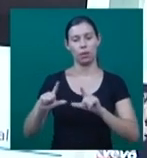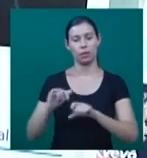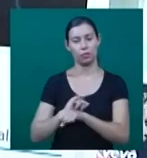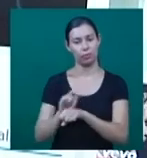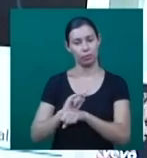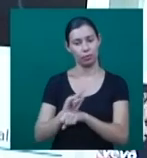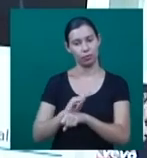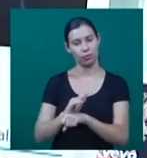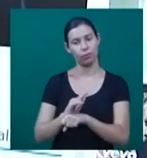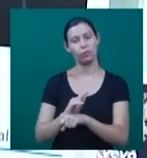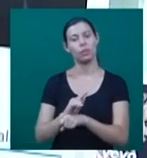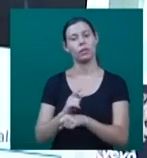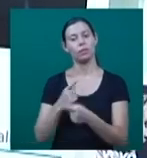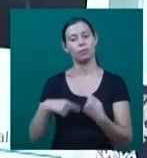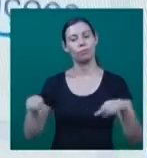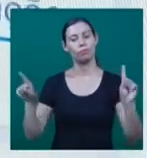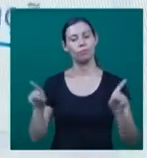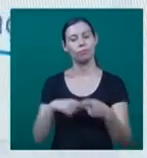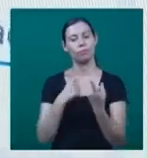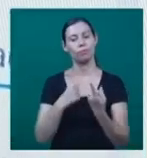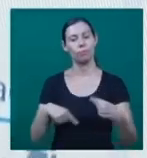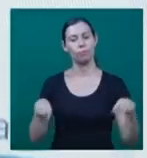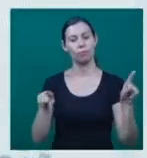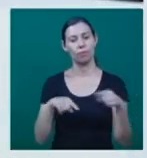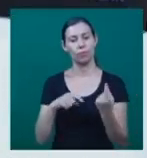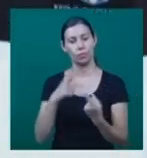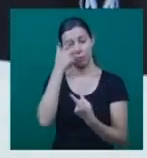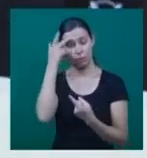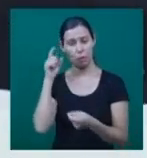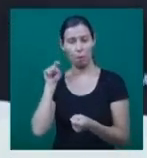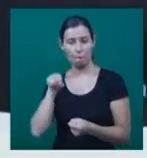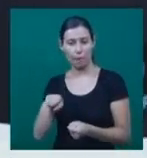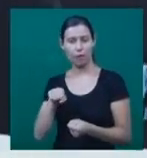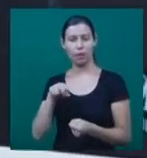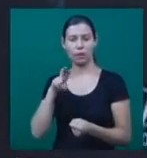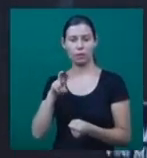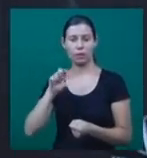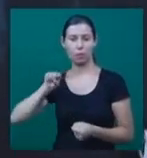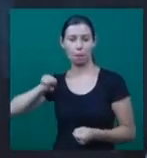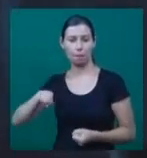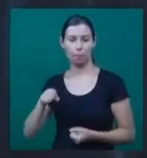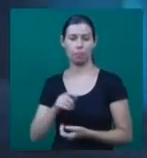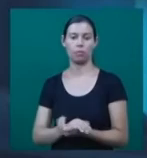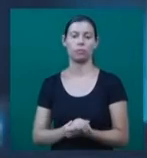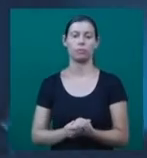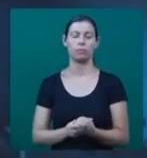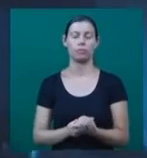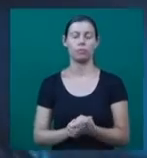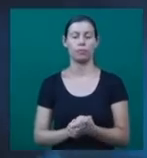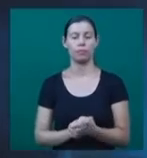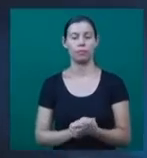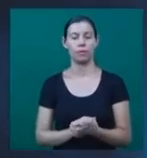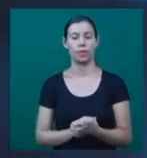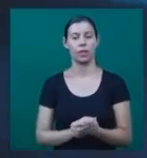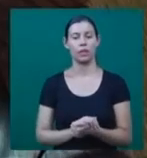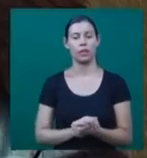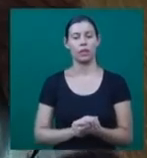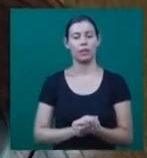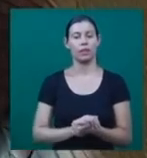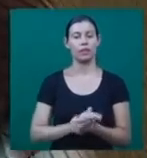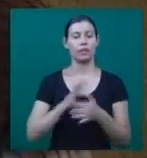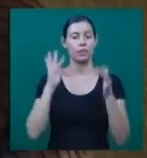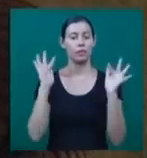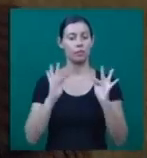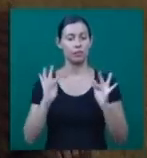música, estilo pop rock, já teve mais de 50 mil acessos. O músico berlandense está feliz com o resultado e quer lançar